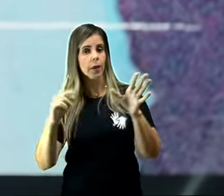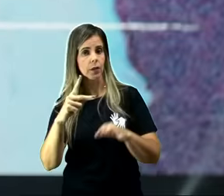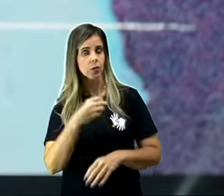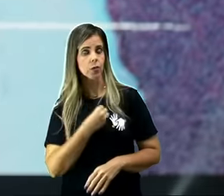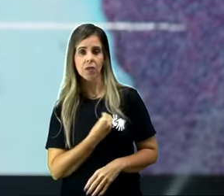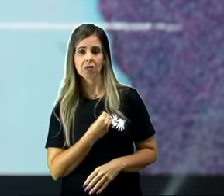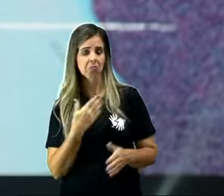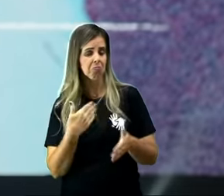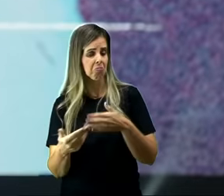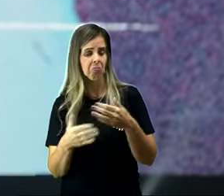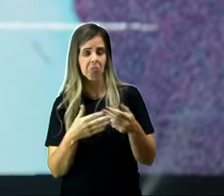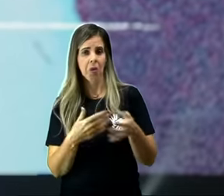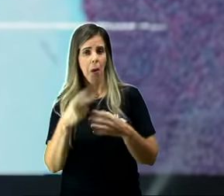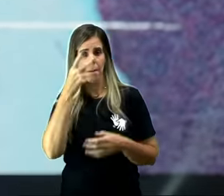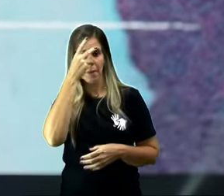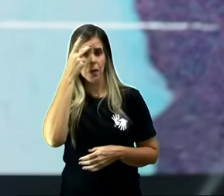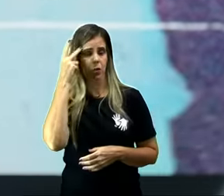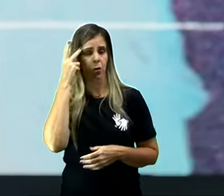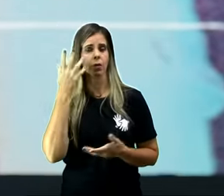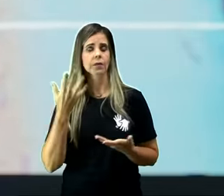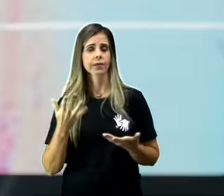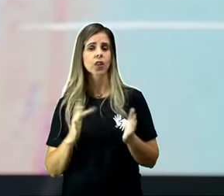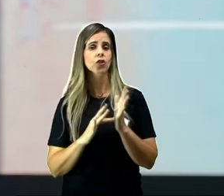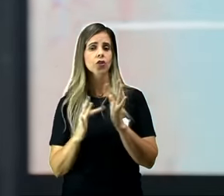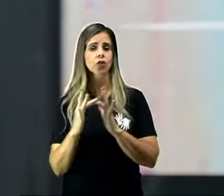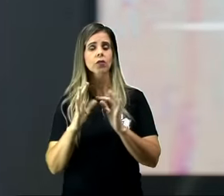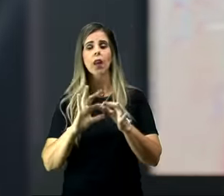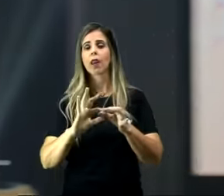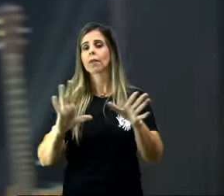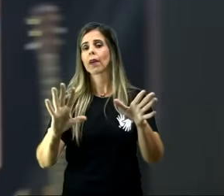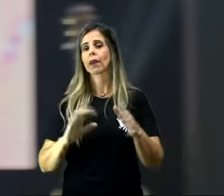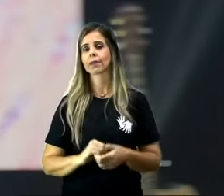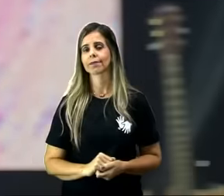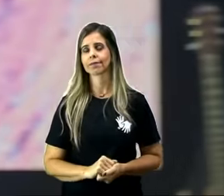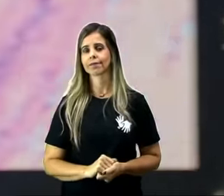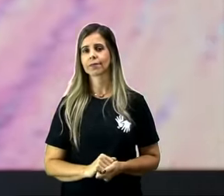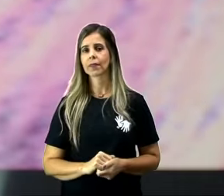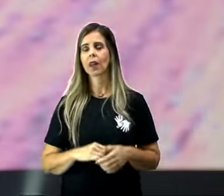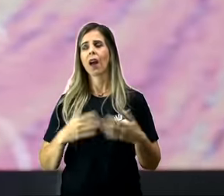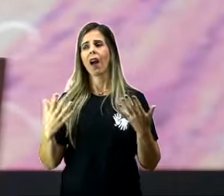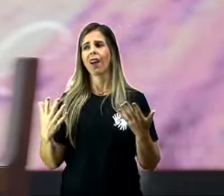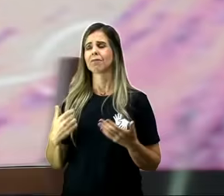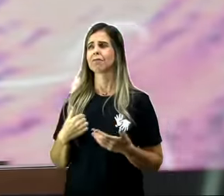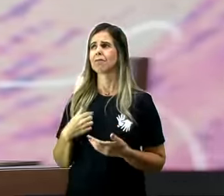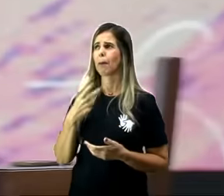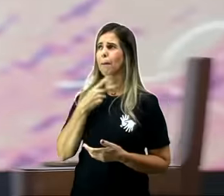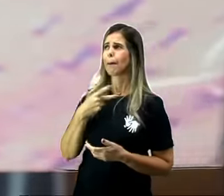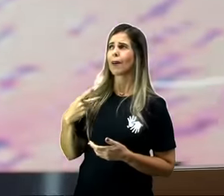libertar qualquer um. Pai, você tem noção como é que eu entrei nesse lugar? Jesus pode